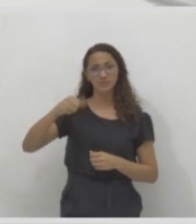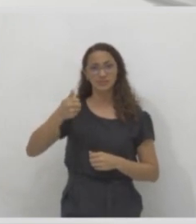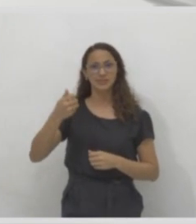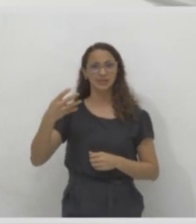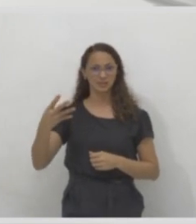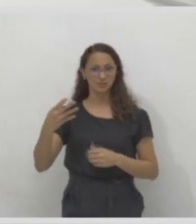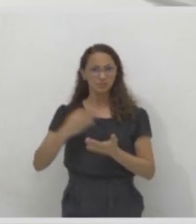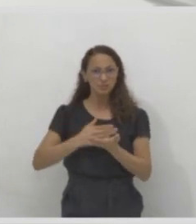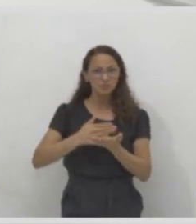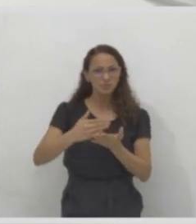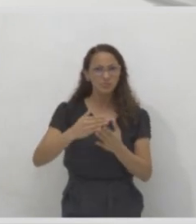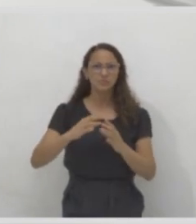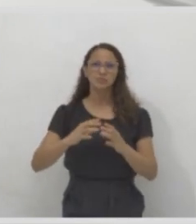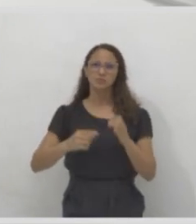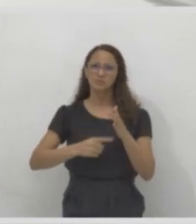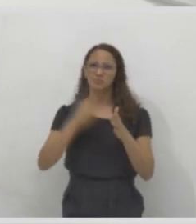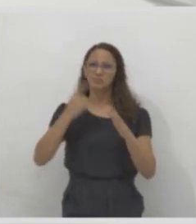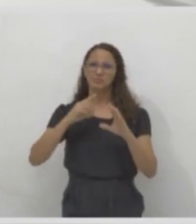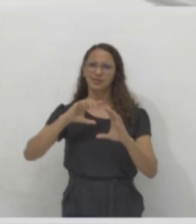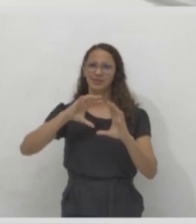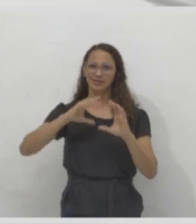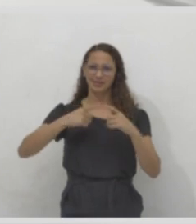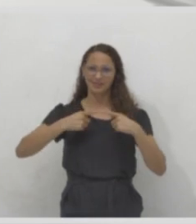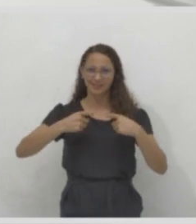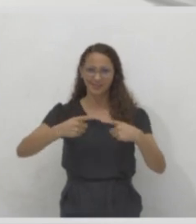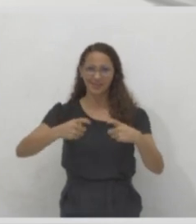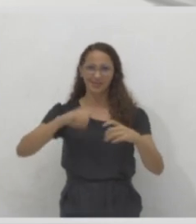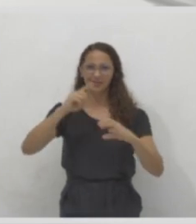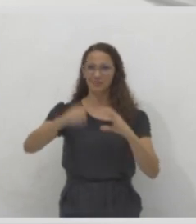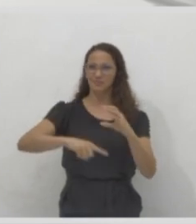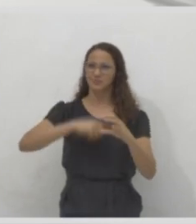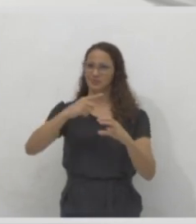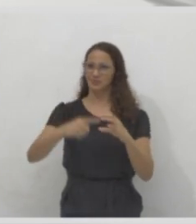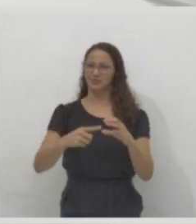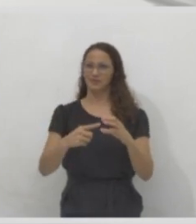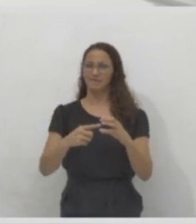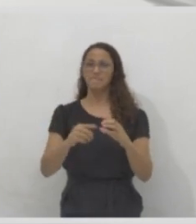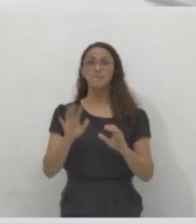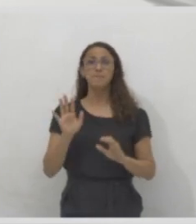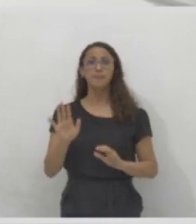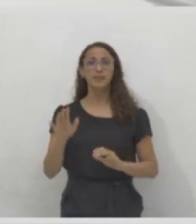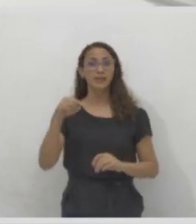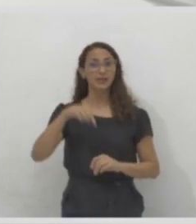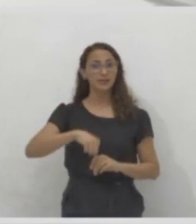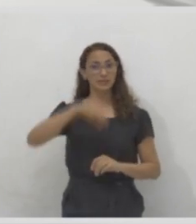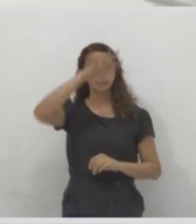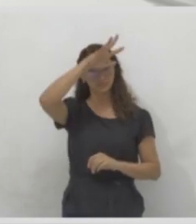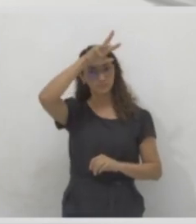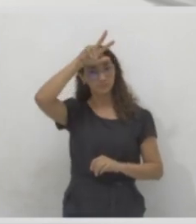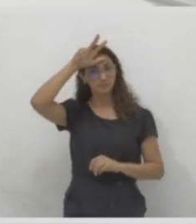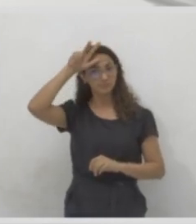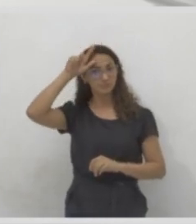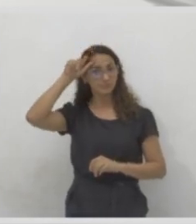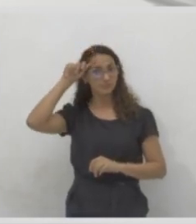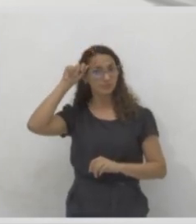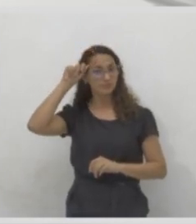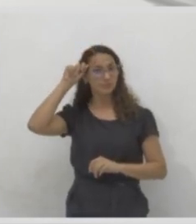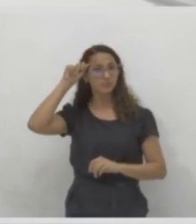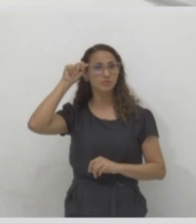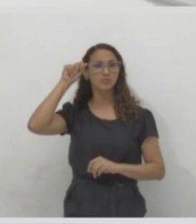caso, na Amazônia, a nossa bela época, tá? Ela coincide, na verdade ela não coincide,